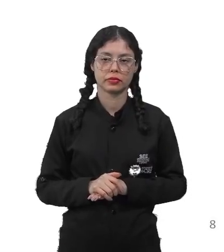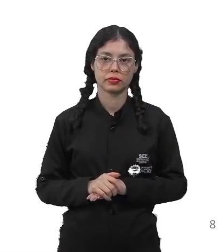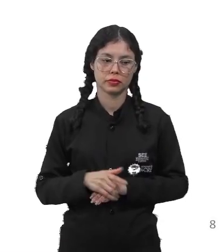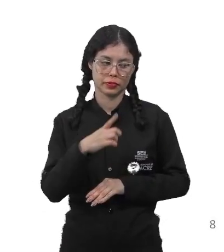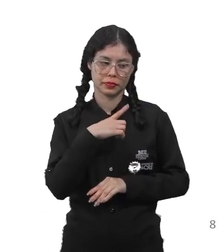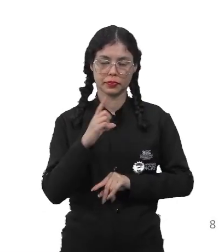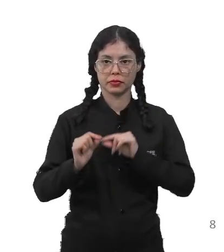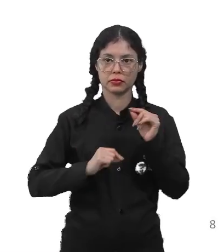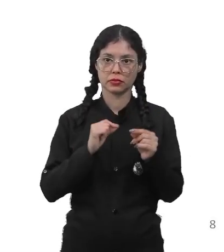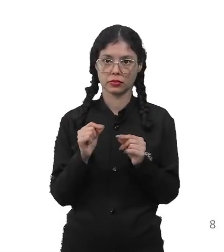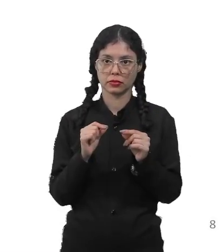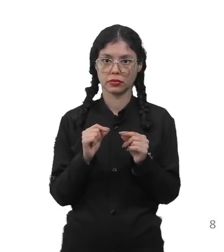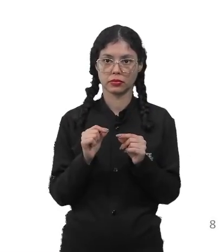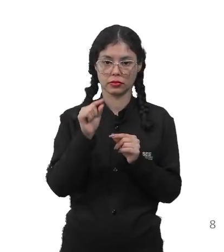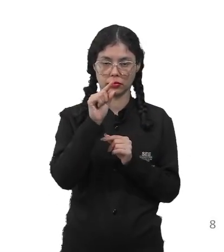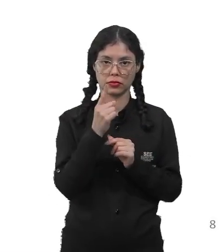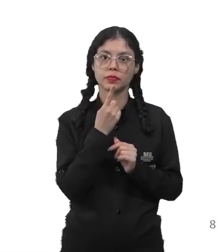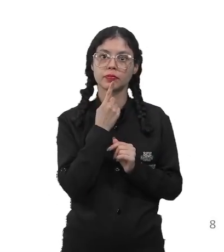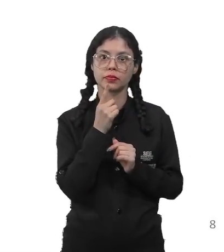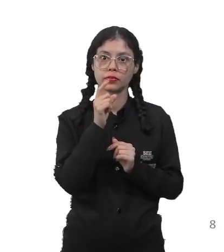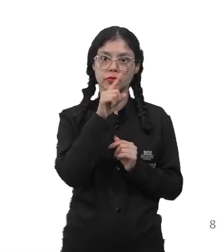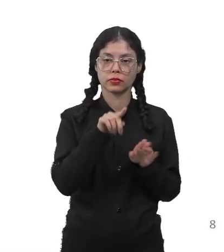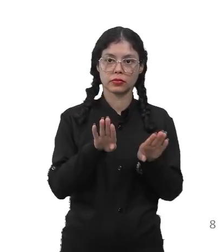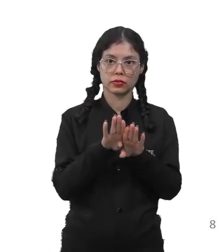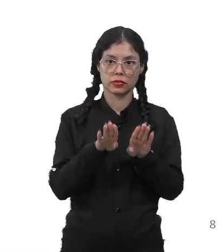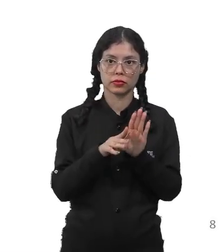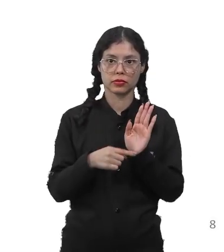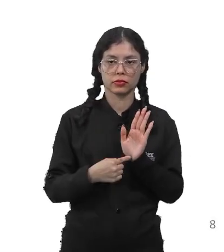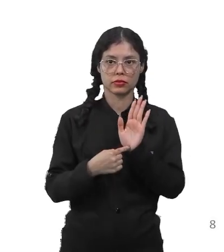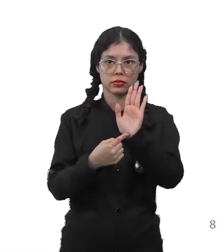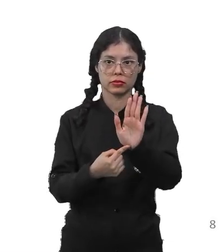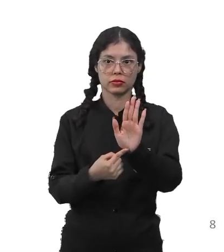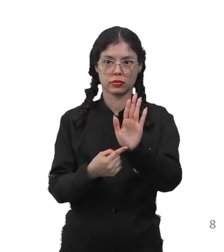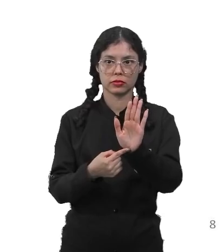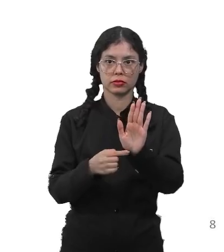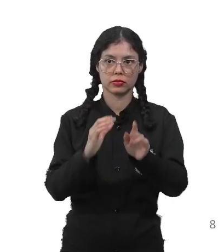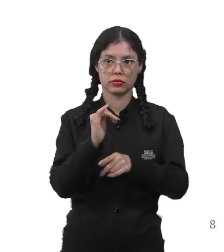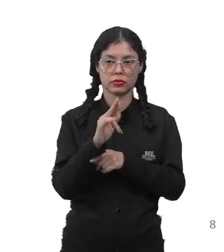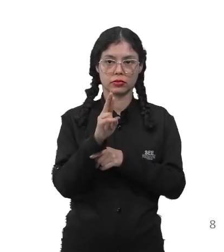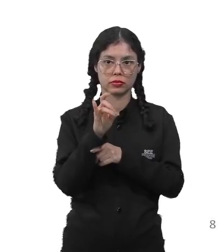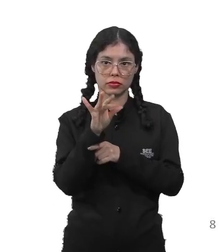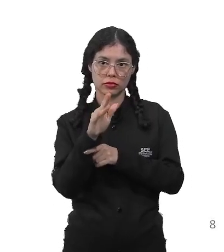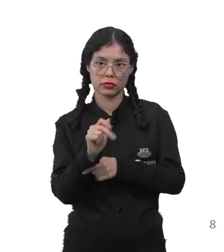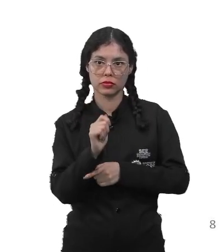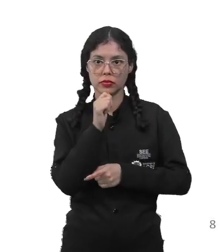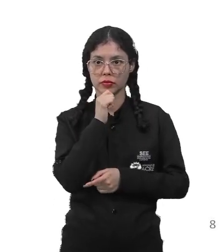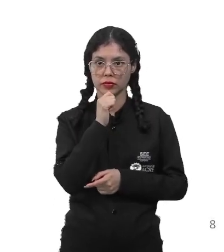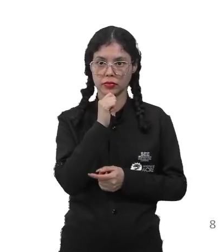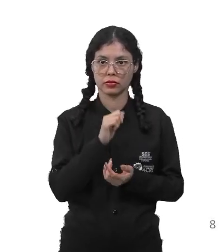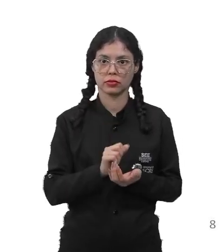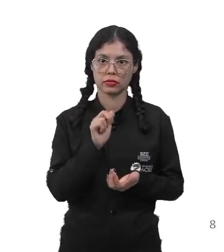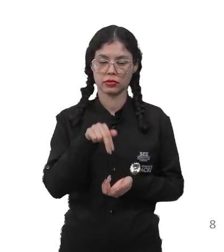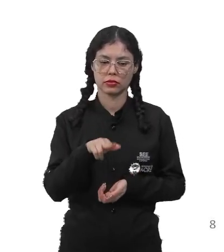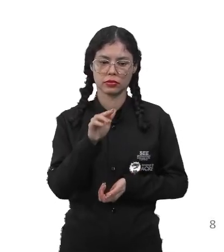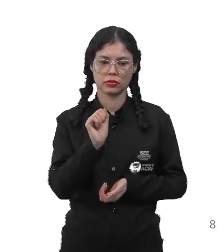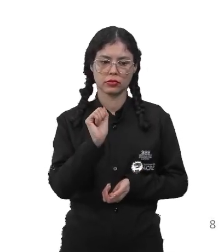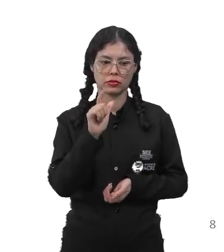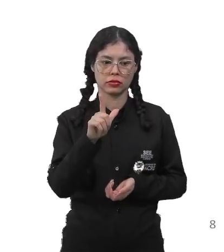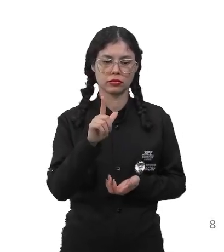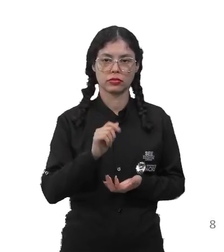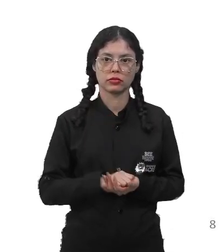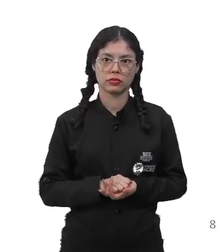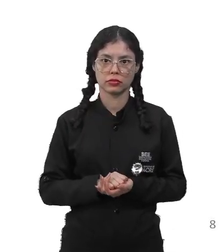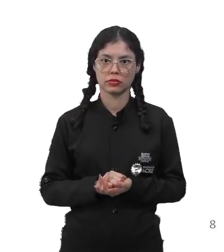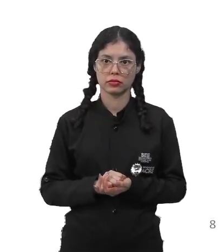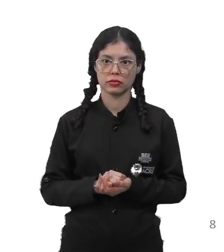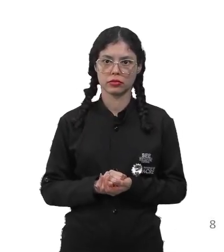eu tenho aqui, ó, essa bolinha aqui amarela que está representando o sódio, o Na+.